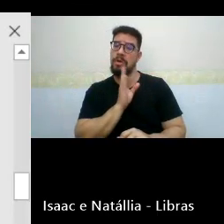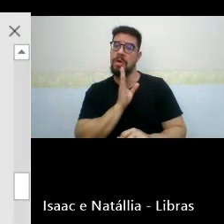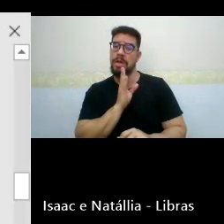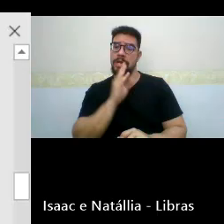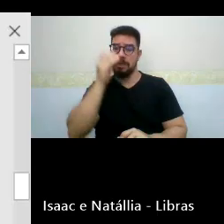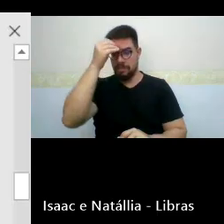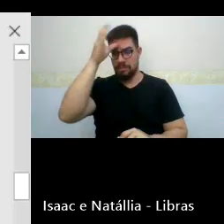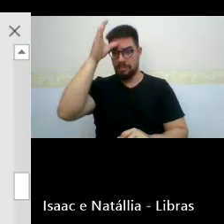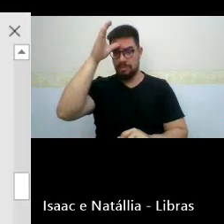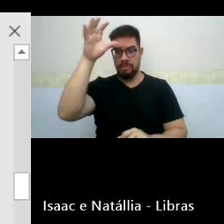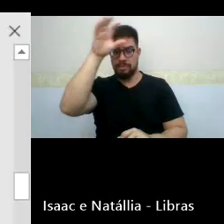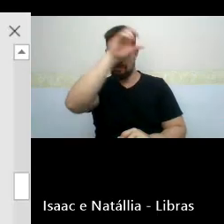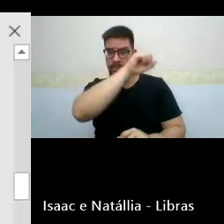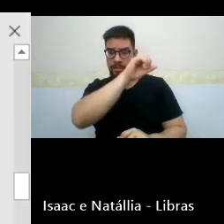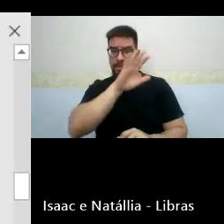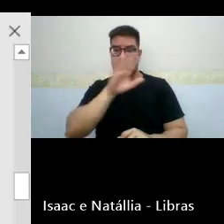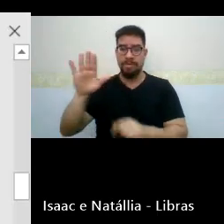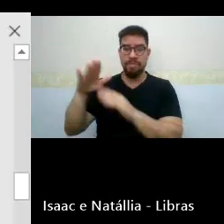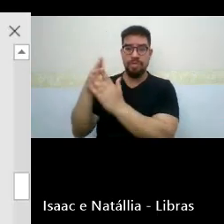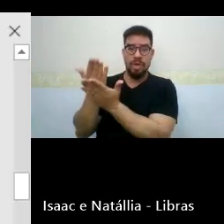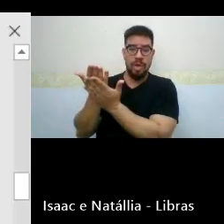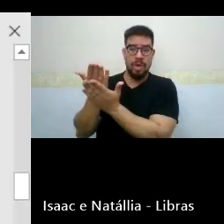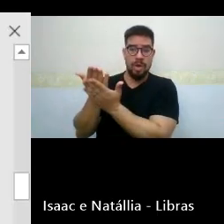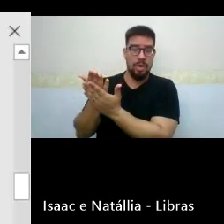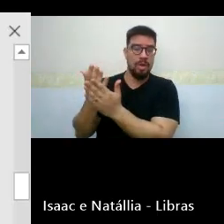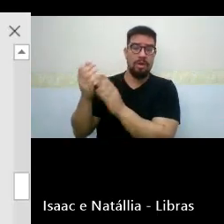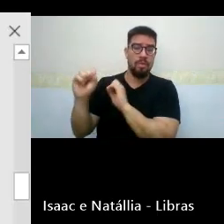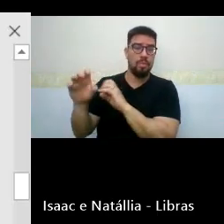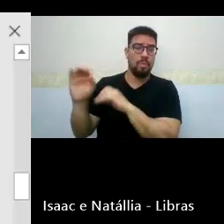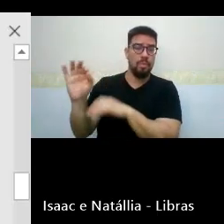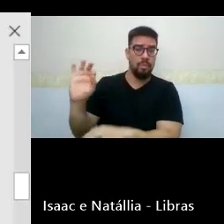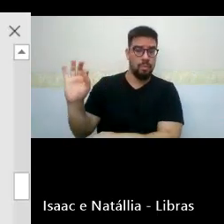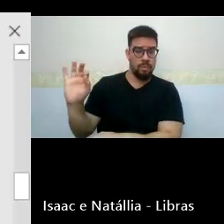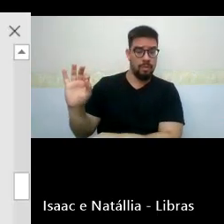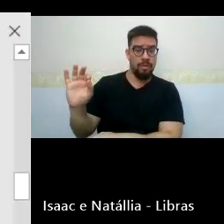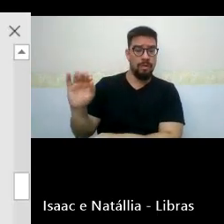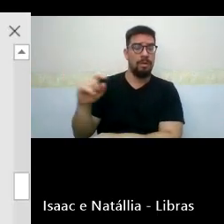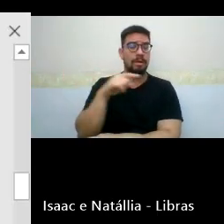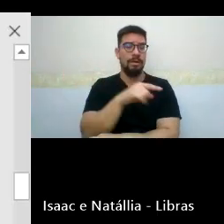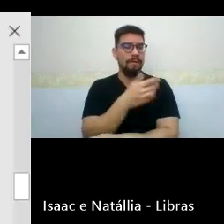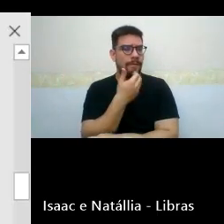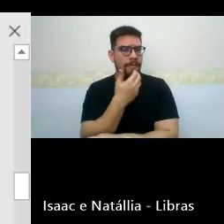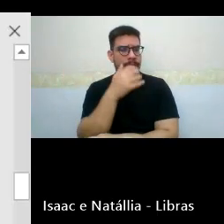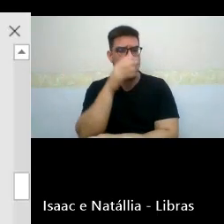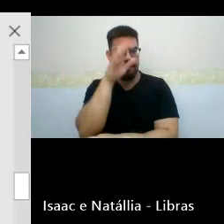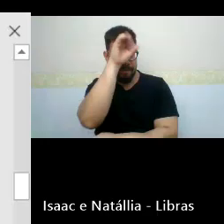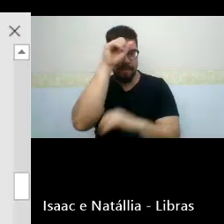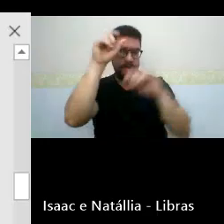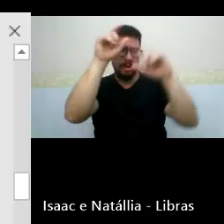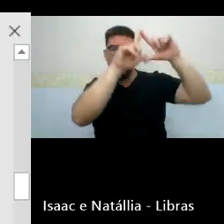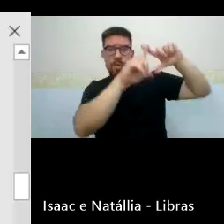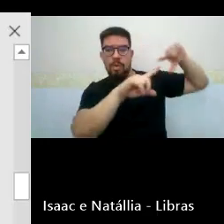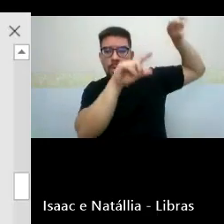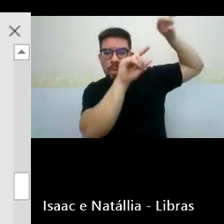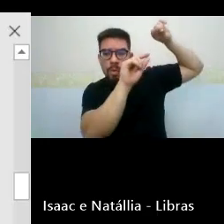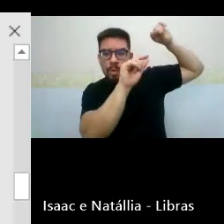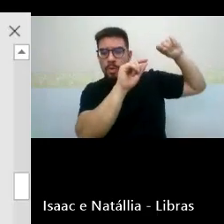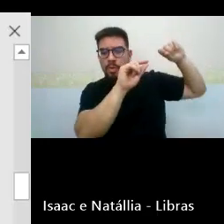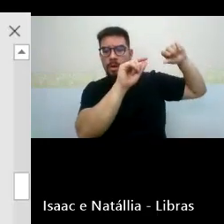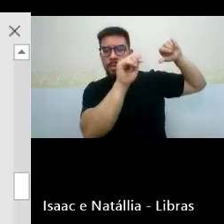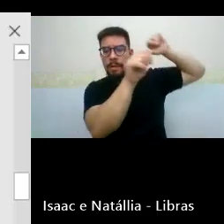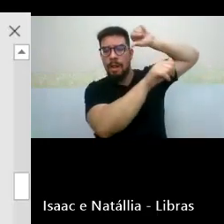sobre marés, sobre fases da lua, sobre climatologia, porque ela